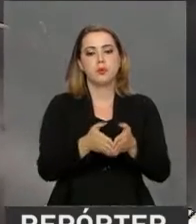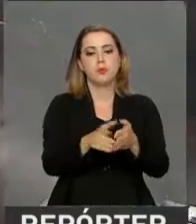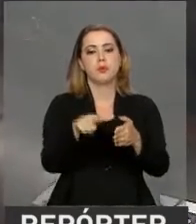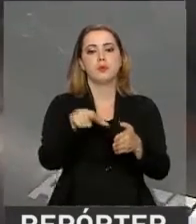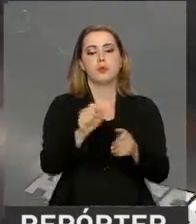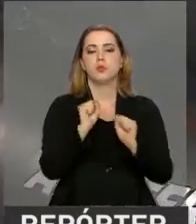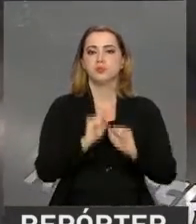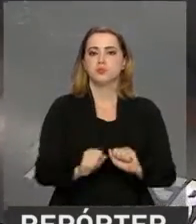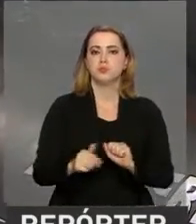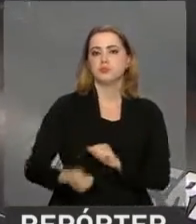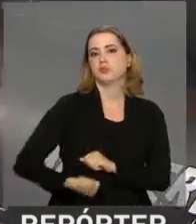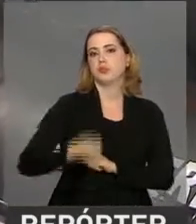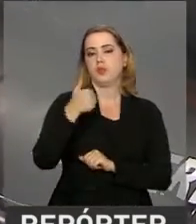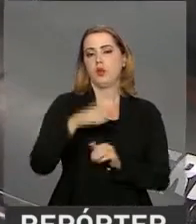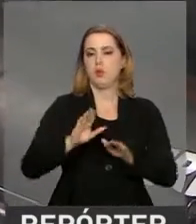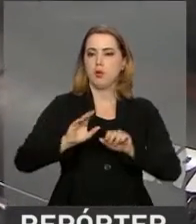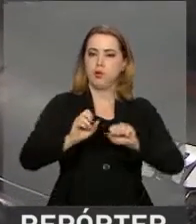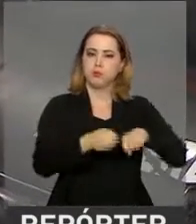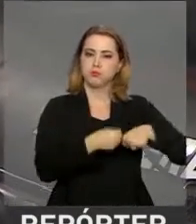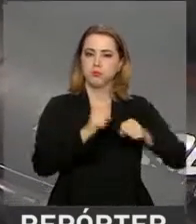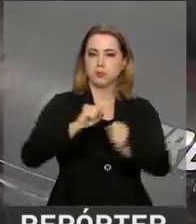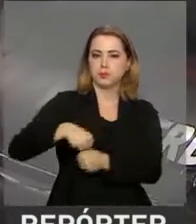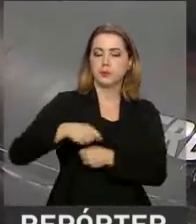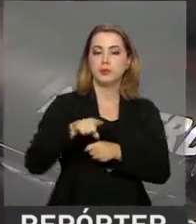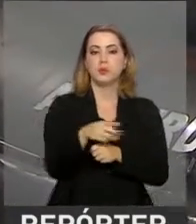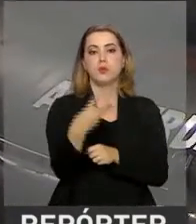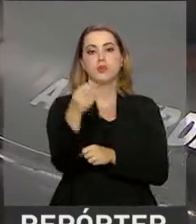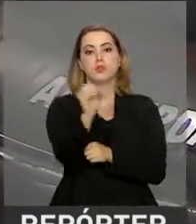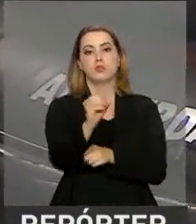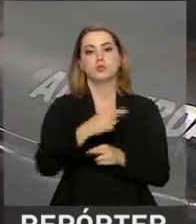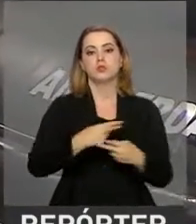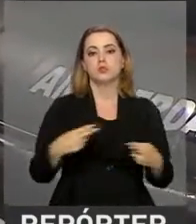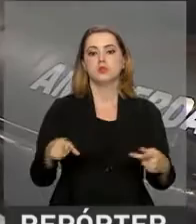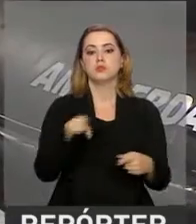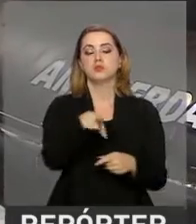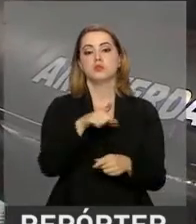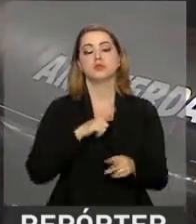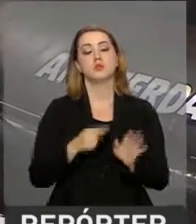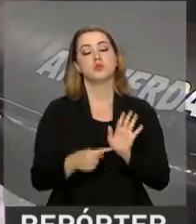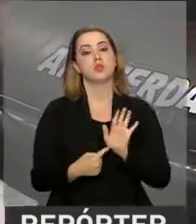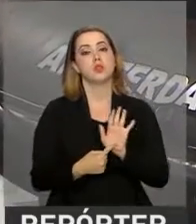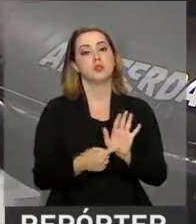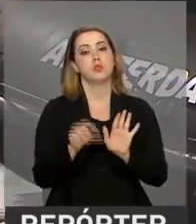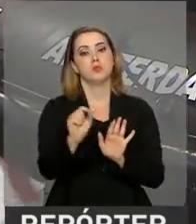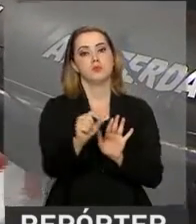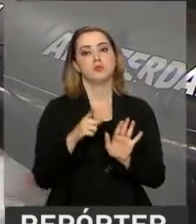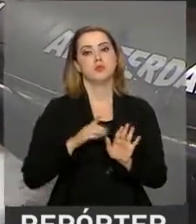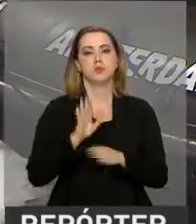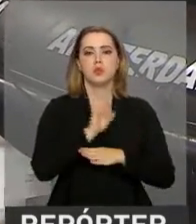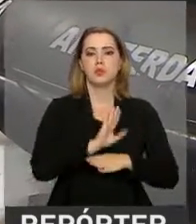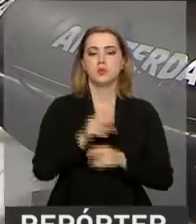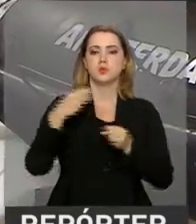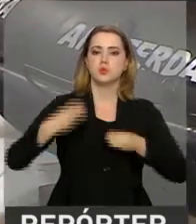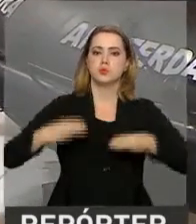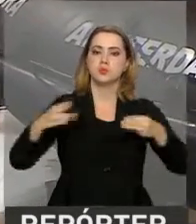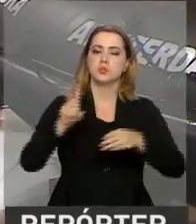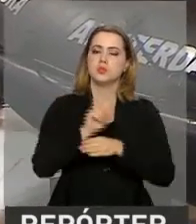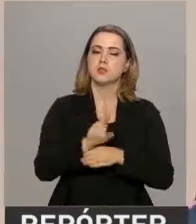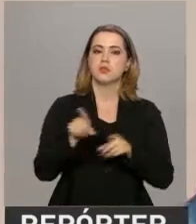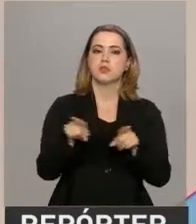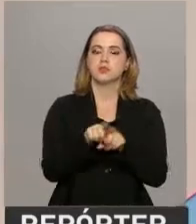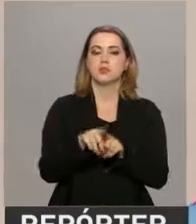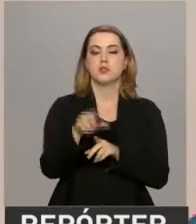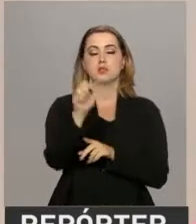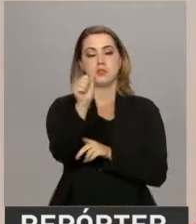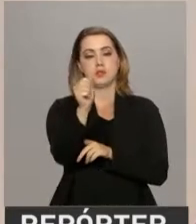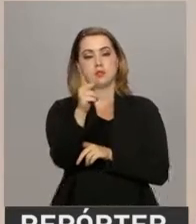na navegação. São mais de 30 equipamentos em exposição nesse evento, que tem o apoio do Ministério da Defesa e da Apex Brasil.